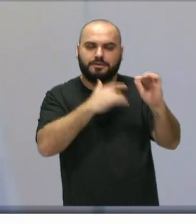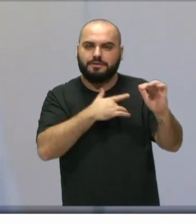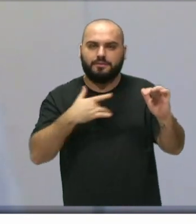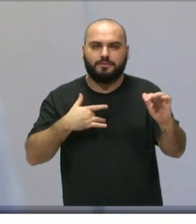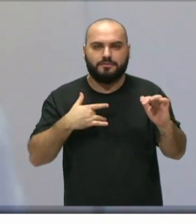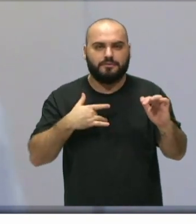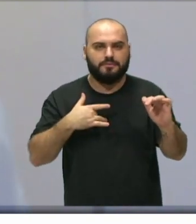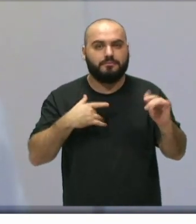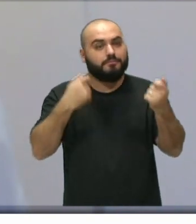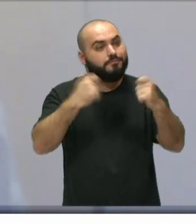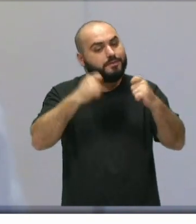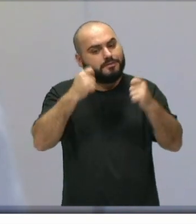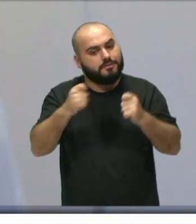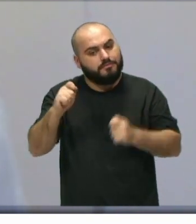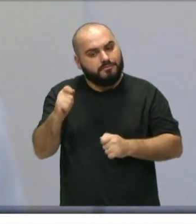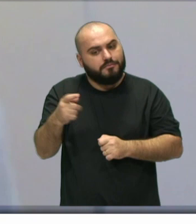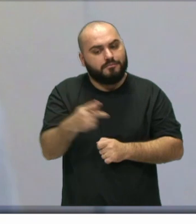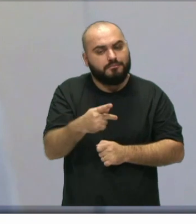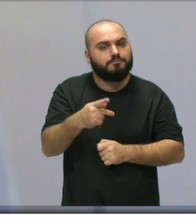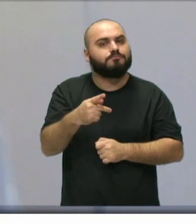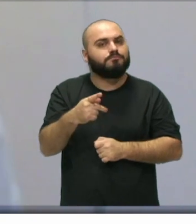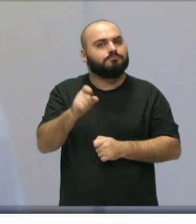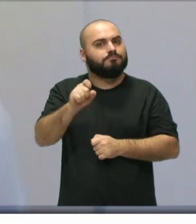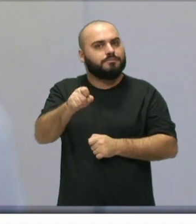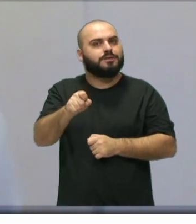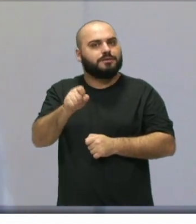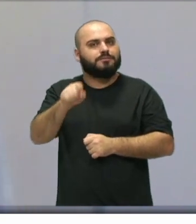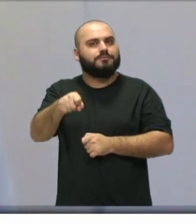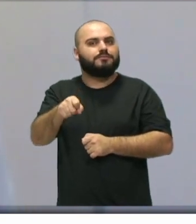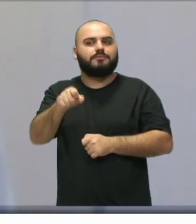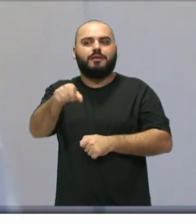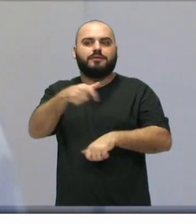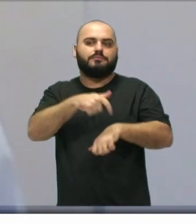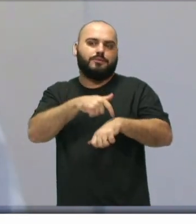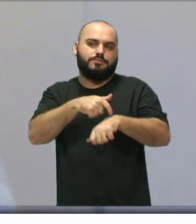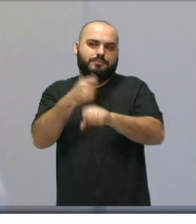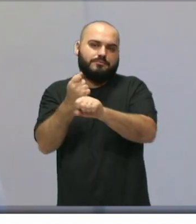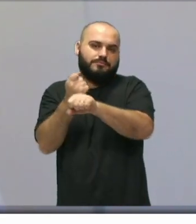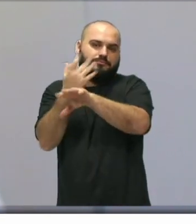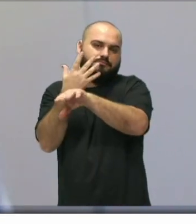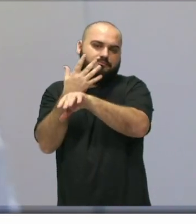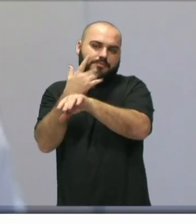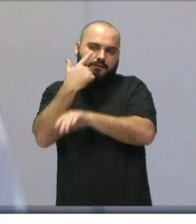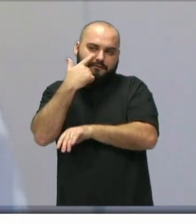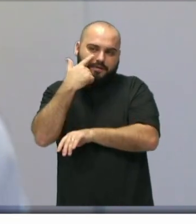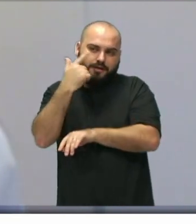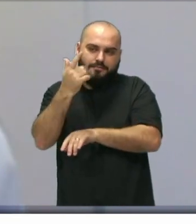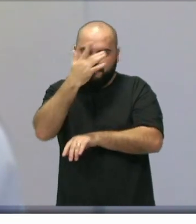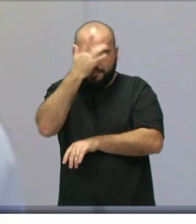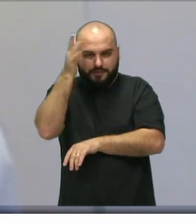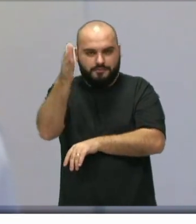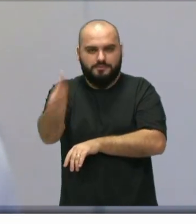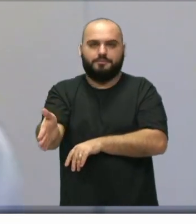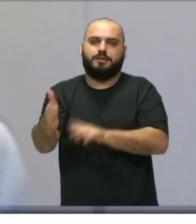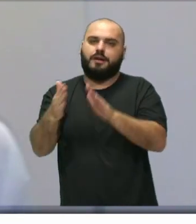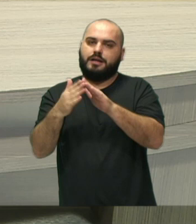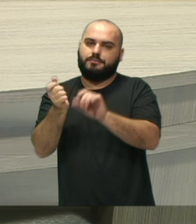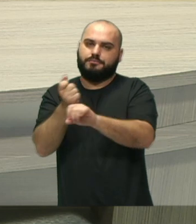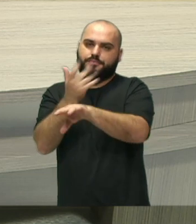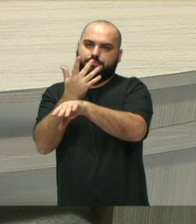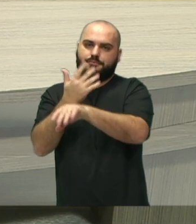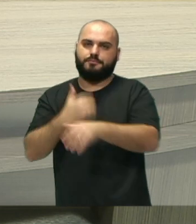de aproveitar oportunidades, e é o que a gente tem no momento, é esse instrumento, então a gente acessa as pessoas com que a gente